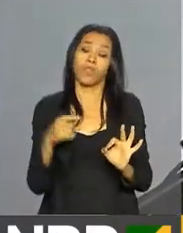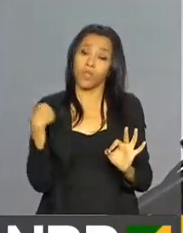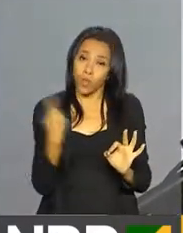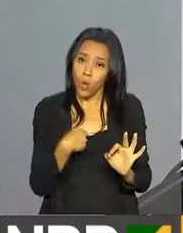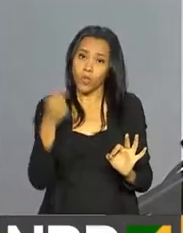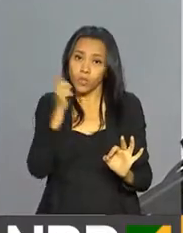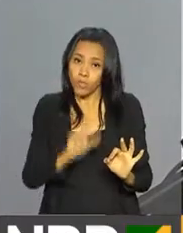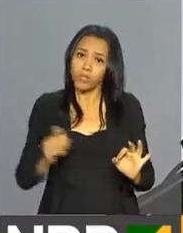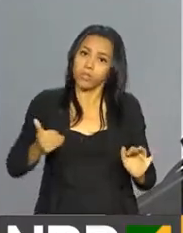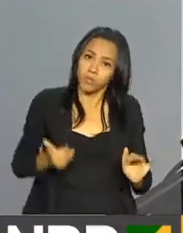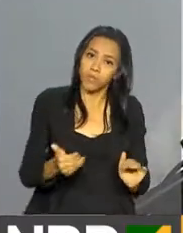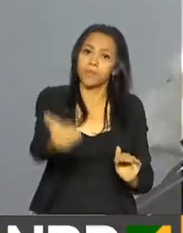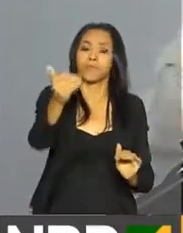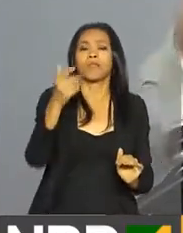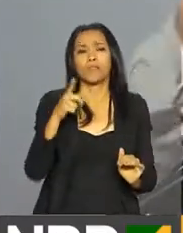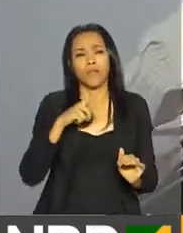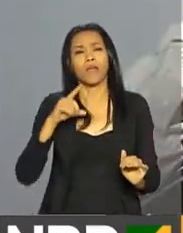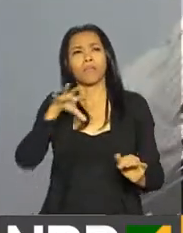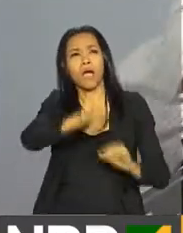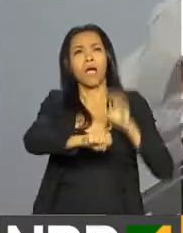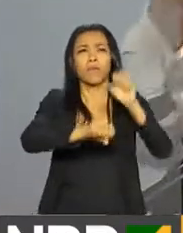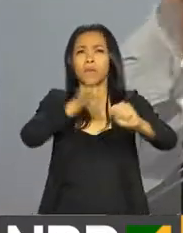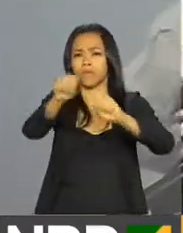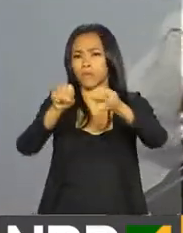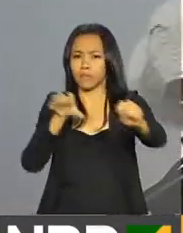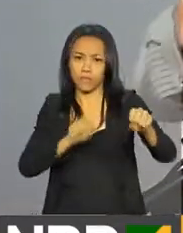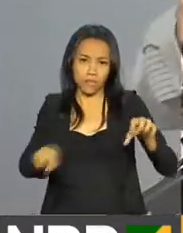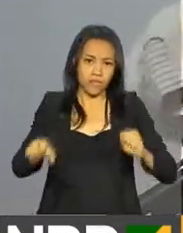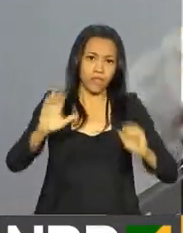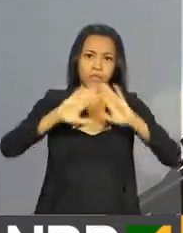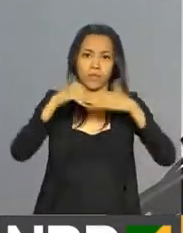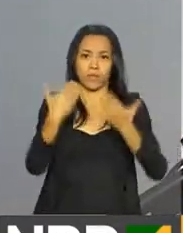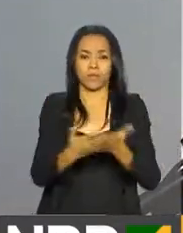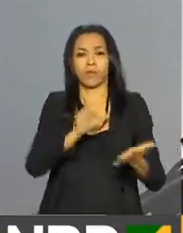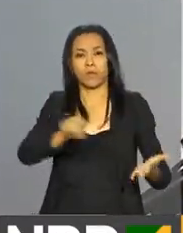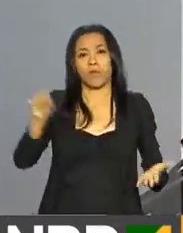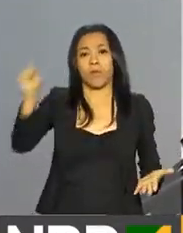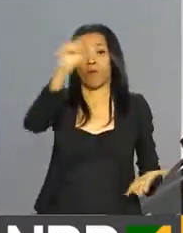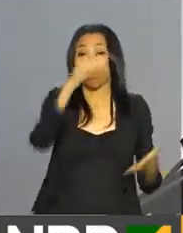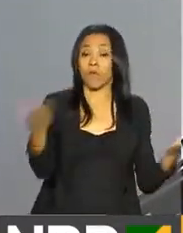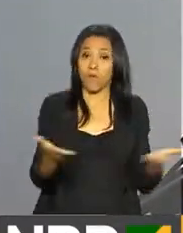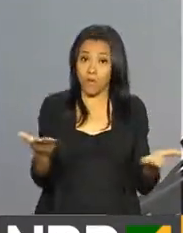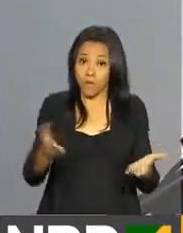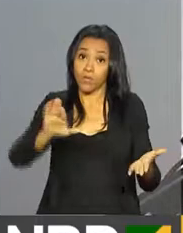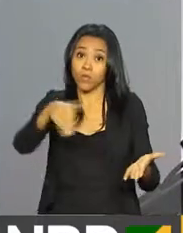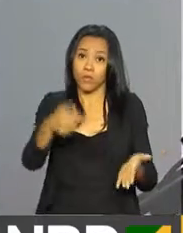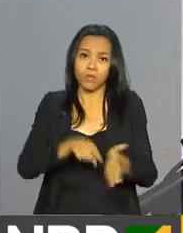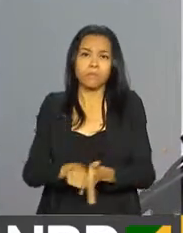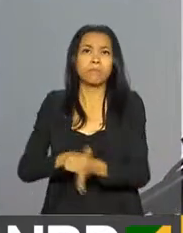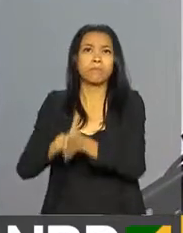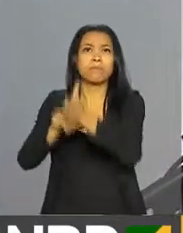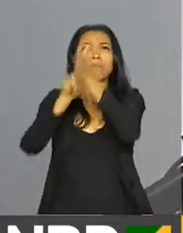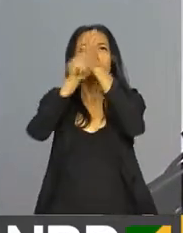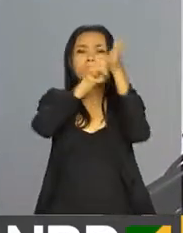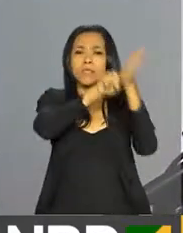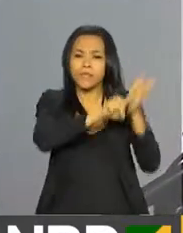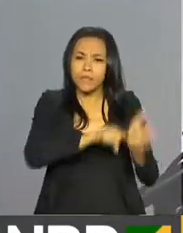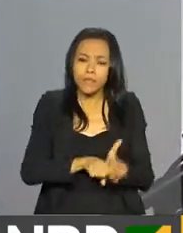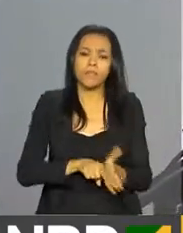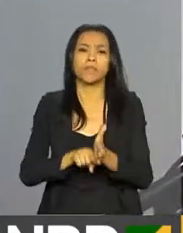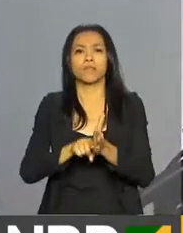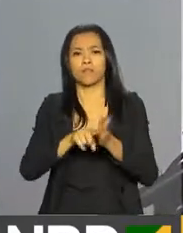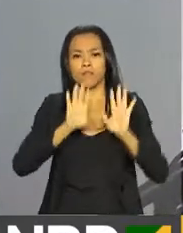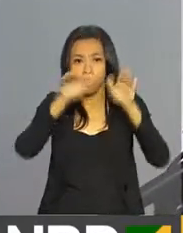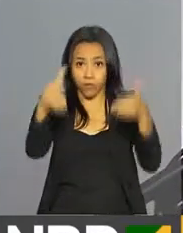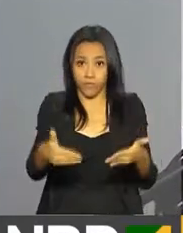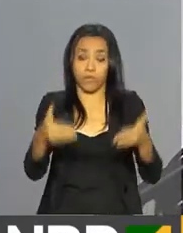ocupação de escolas de 167 para hoje quando se faz pesquisa referentemente à reforma do ensino médio